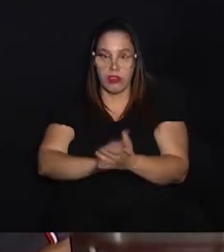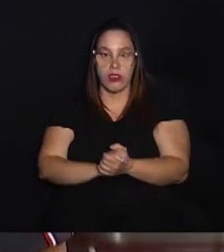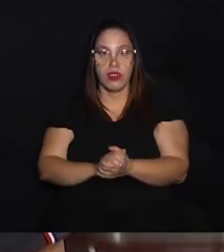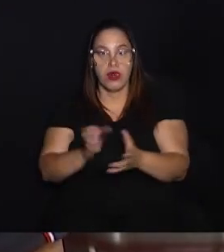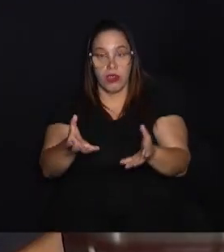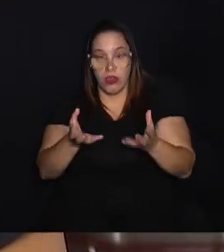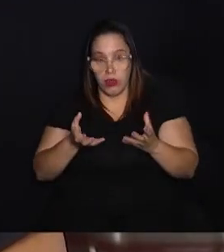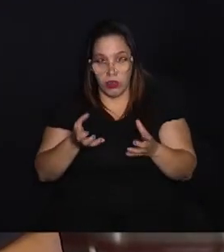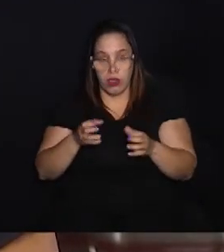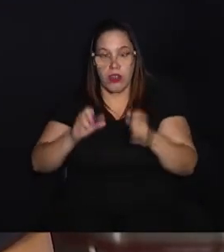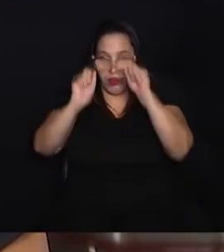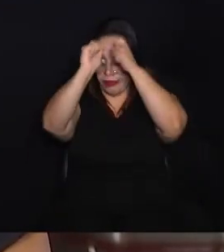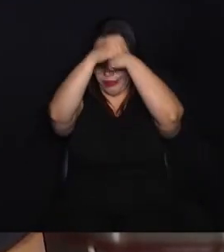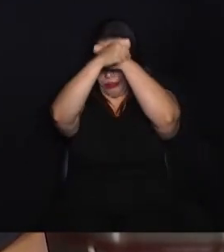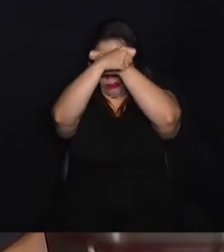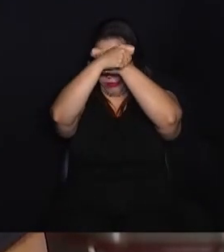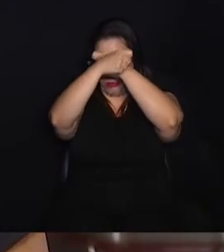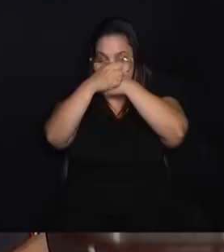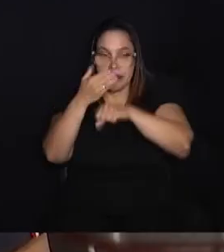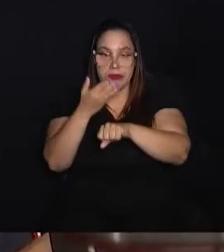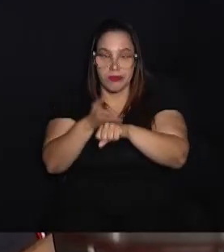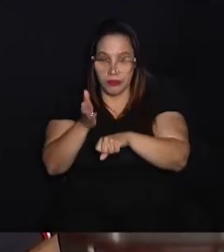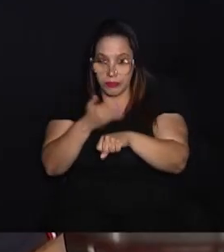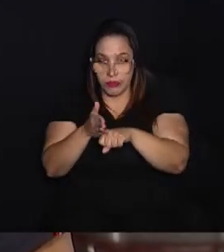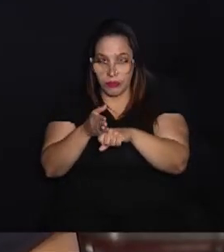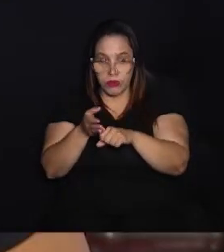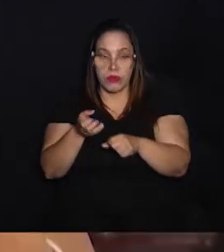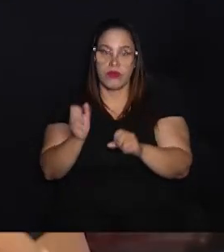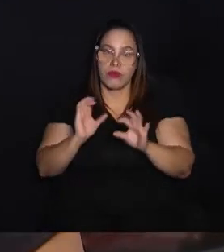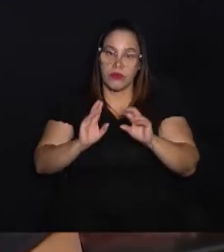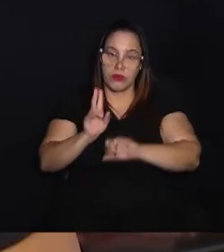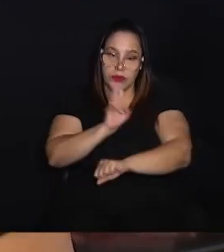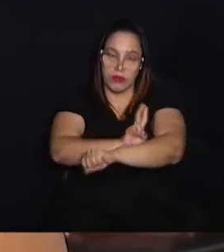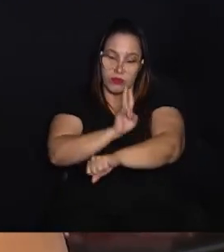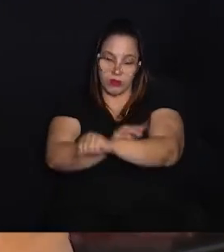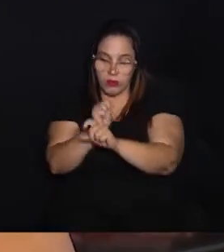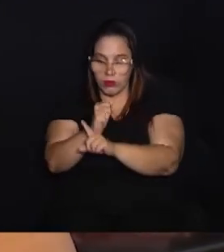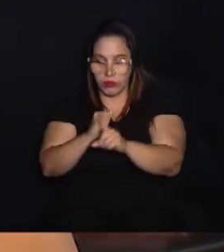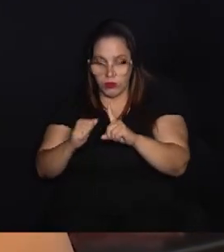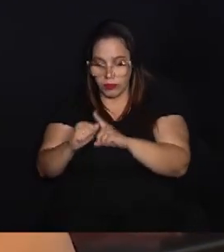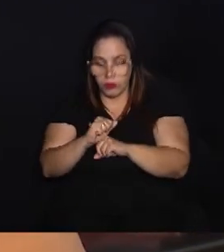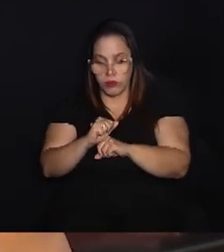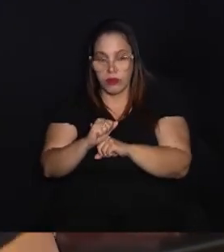no curso da PUC, que já tem essa tradição do cuidado com a comunidade, uma disciplina que se